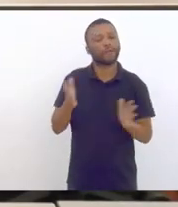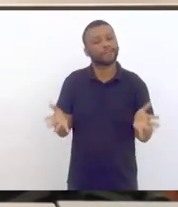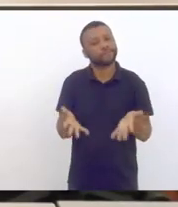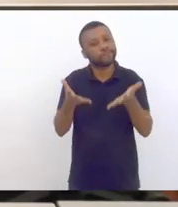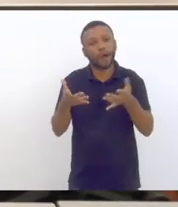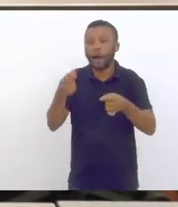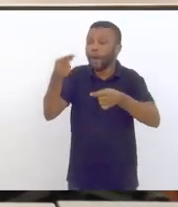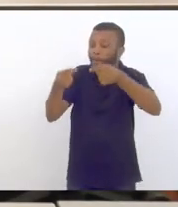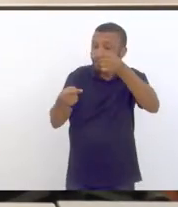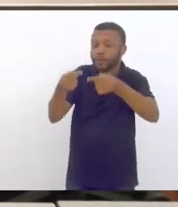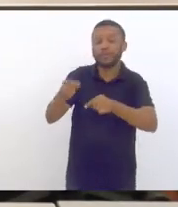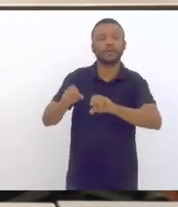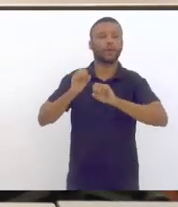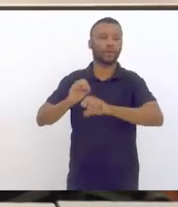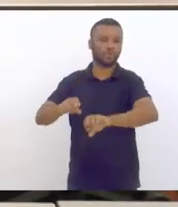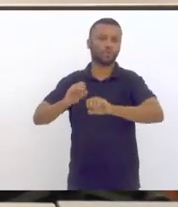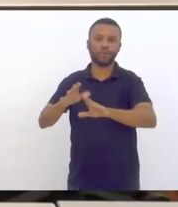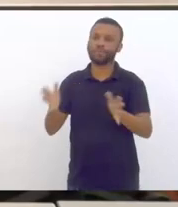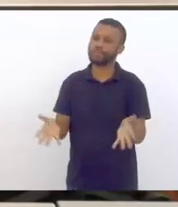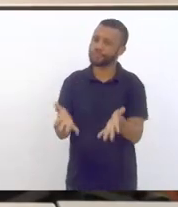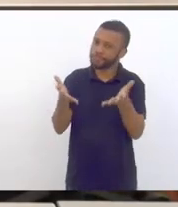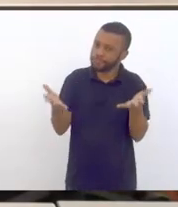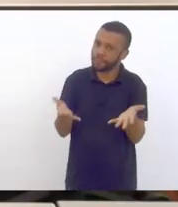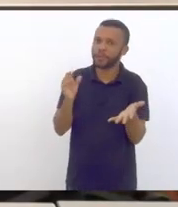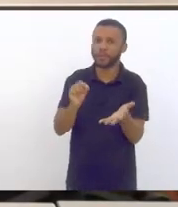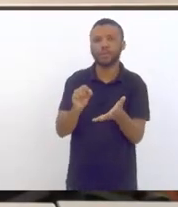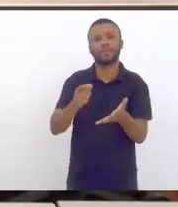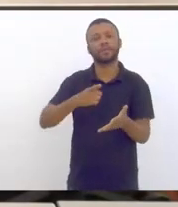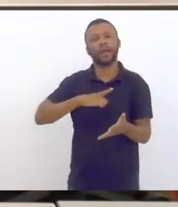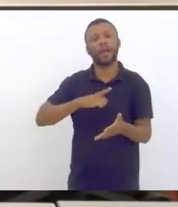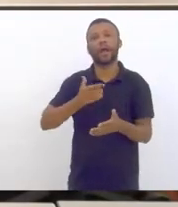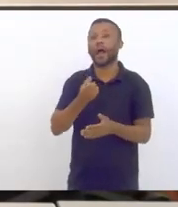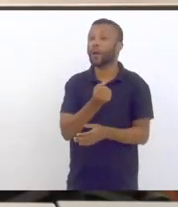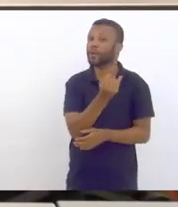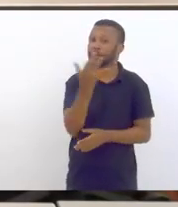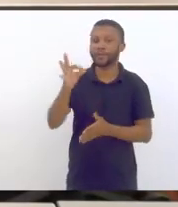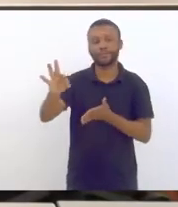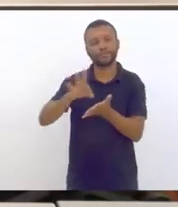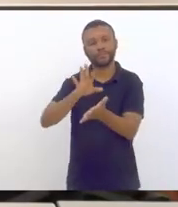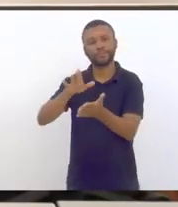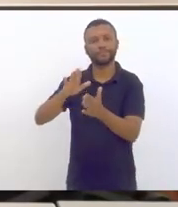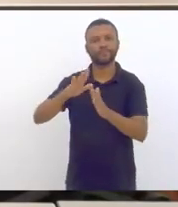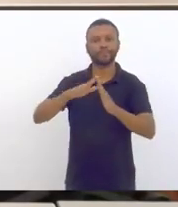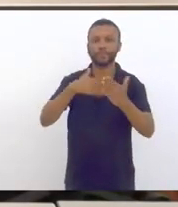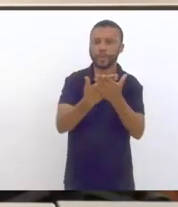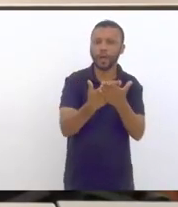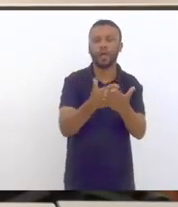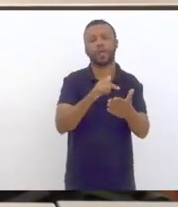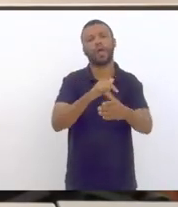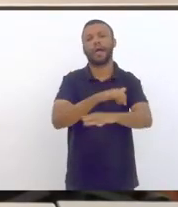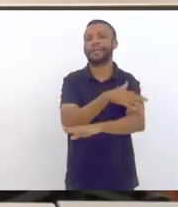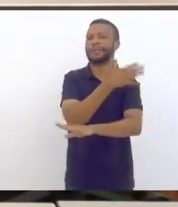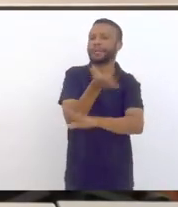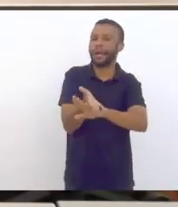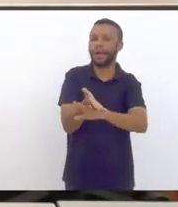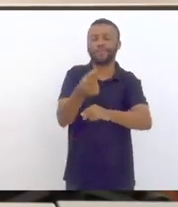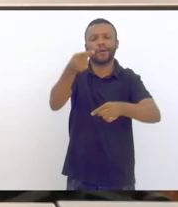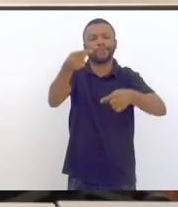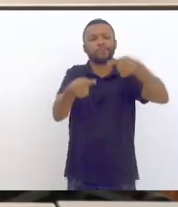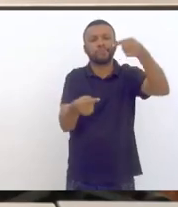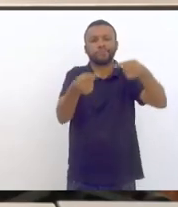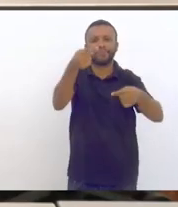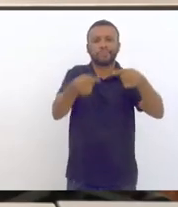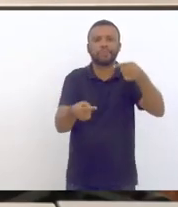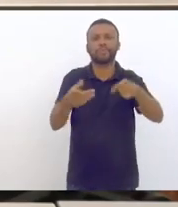políticas educacionais estimular que ampliem o número de matrículas que tem uma educação integral então a gente fez uma boa discussão com a participação